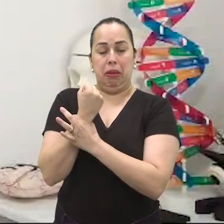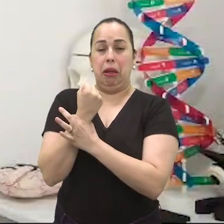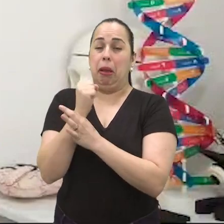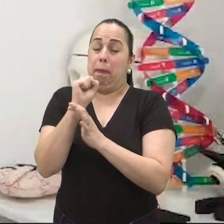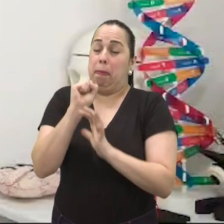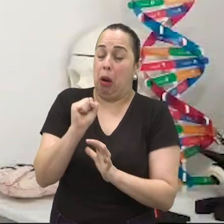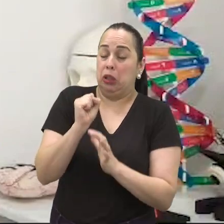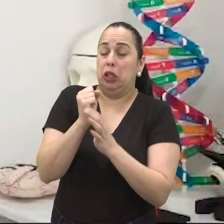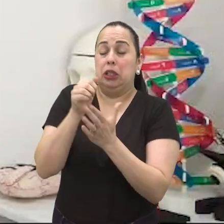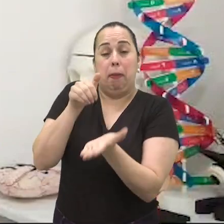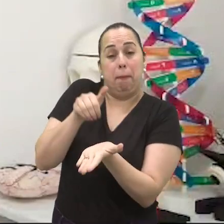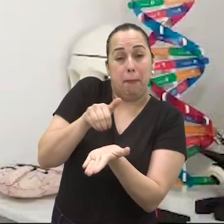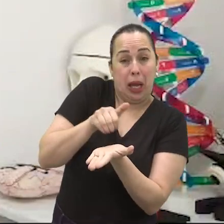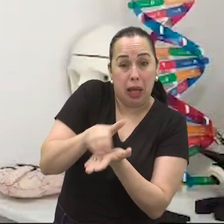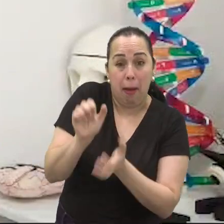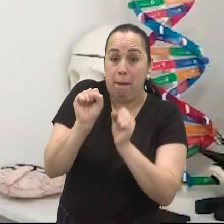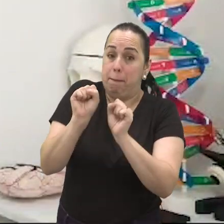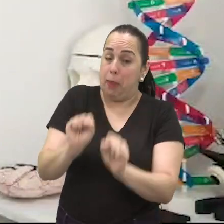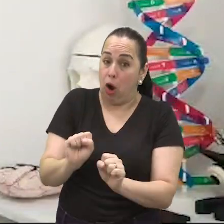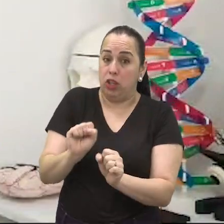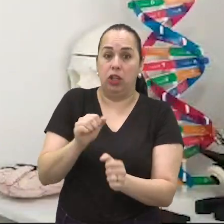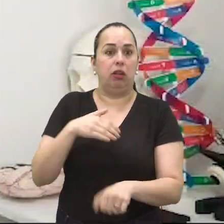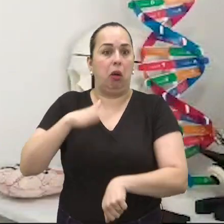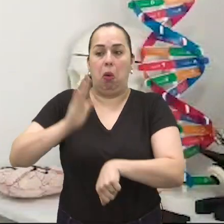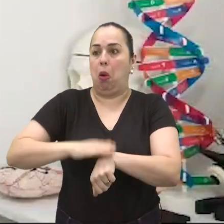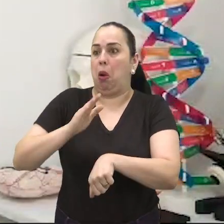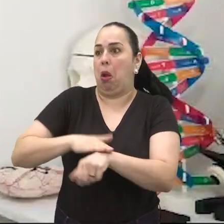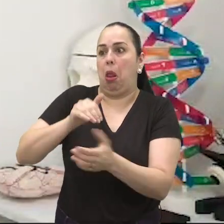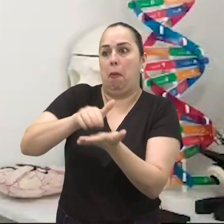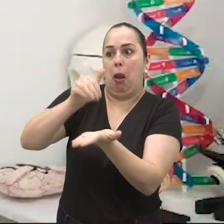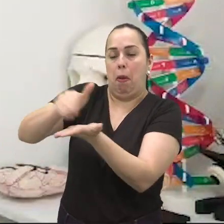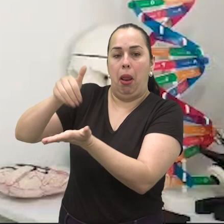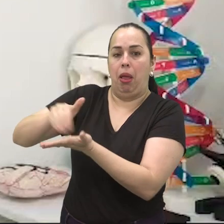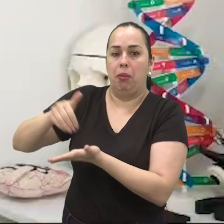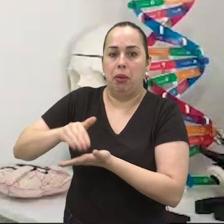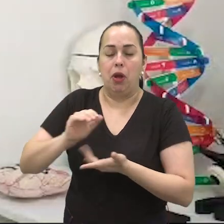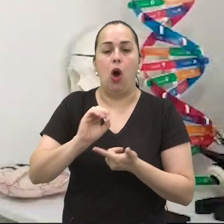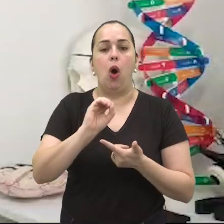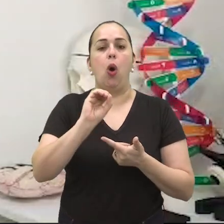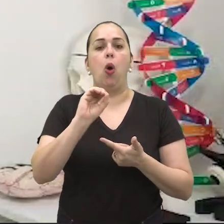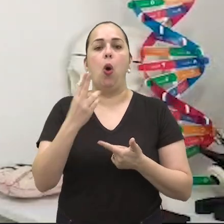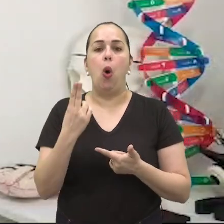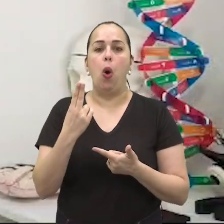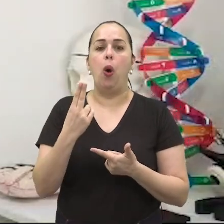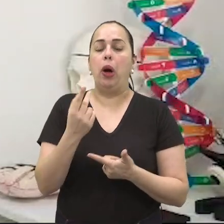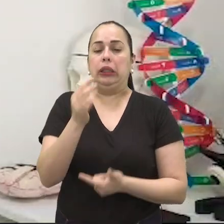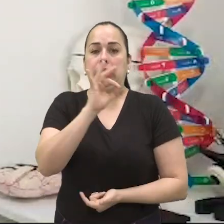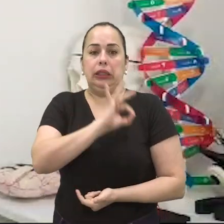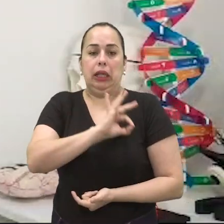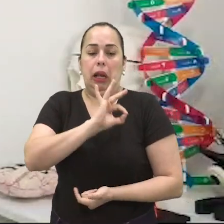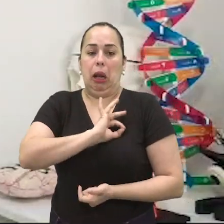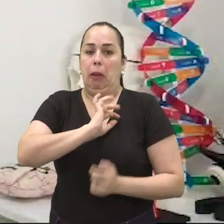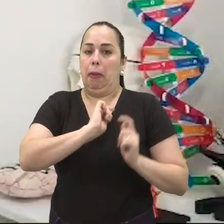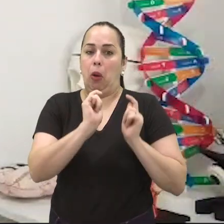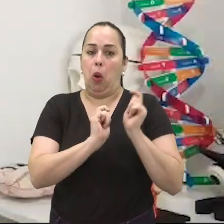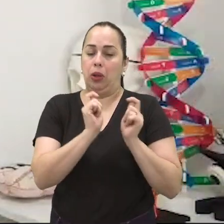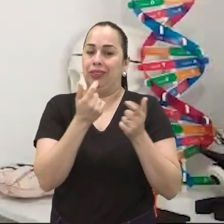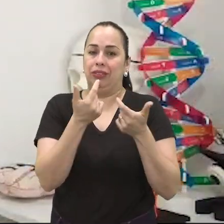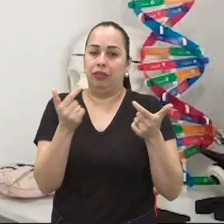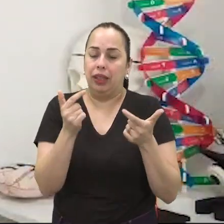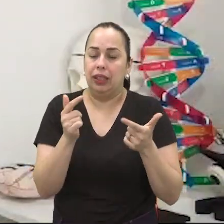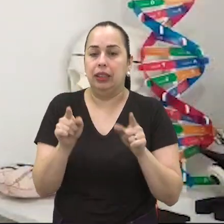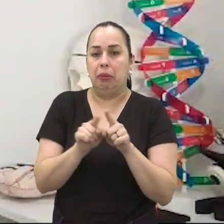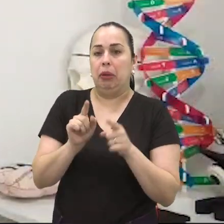estabilidade comprometida, ou seja, que podem ser demitidos a qualquer momento, ou mesmo que tenham uma instabilidade financeira,